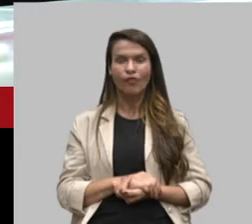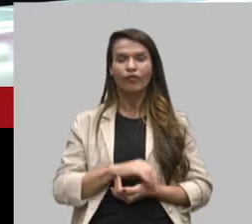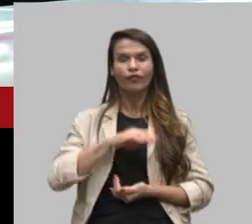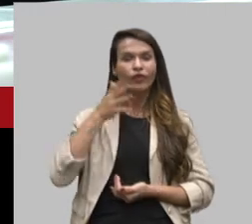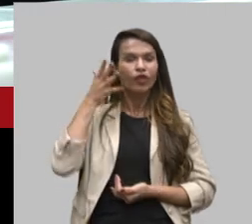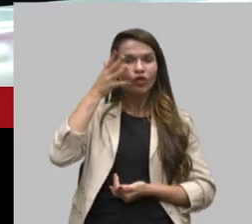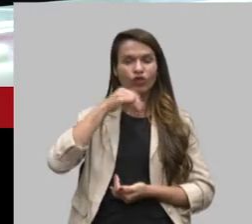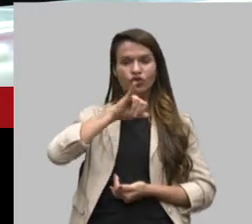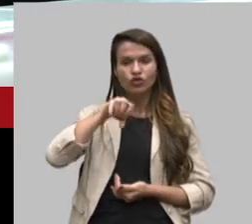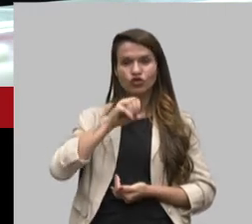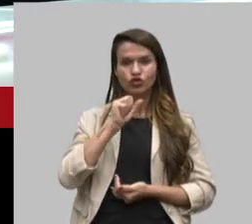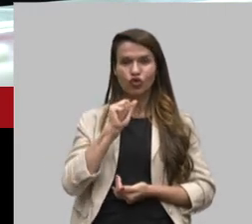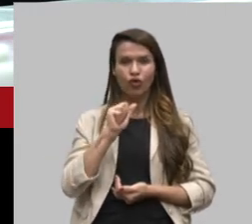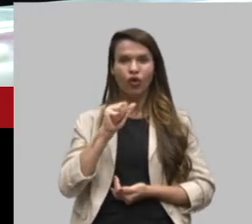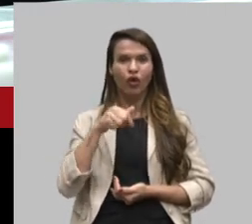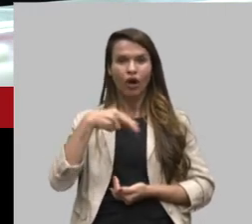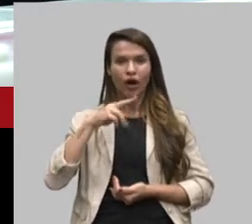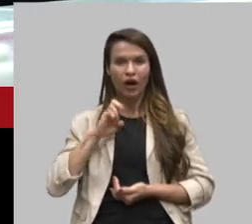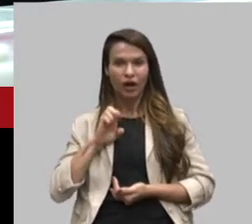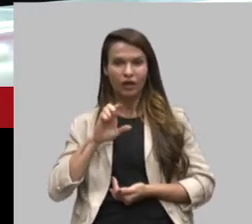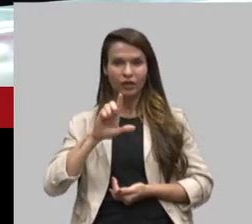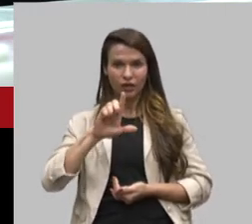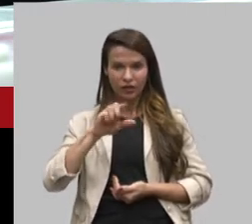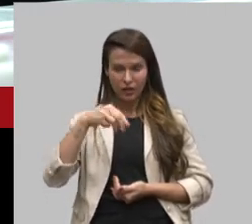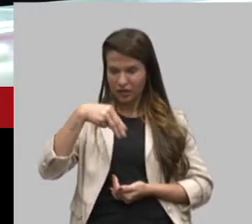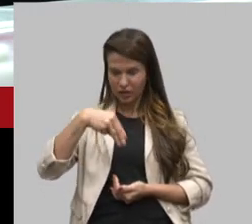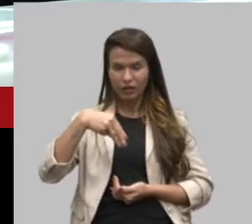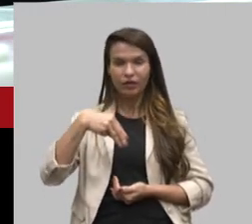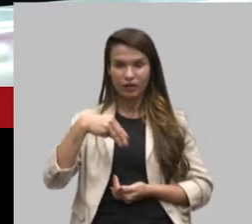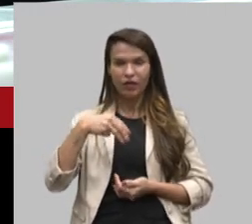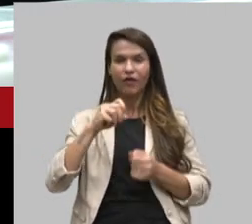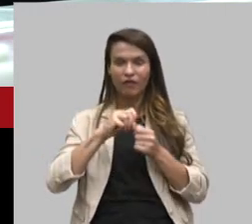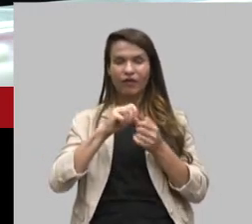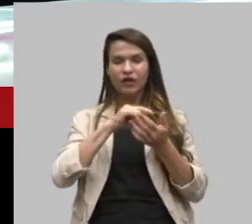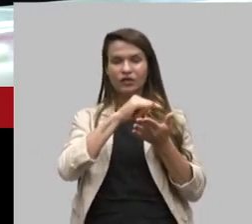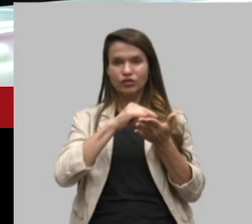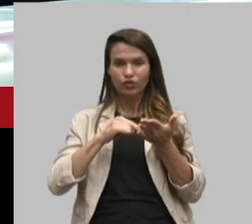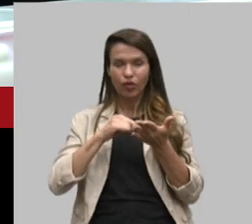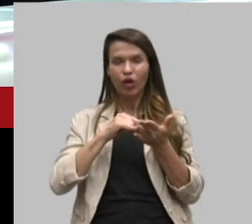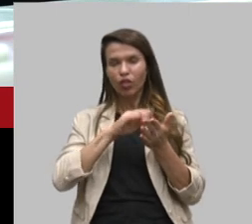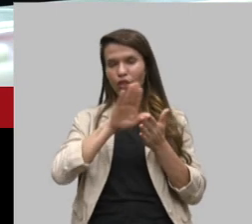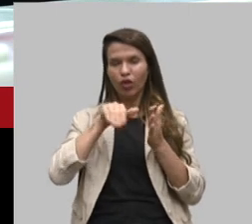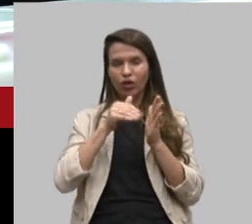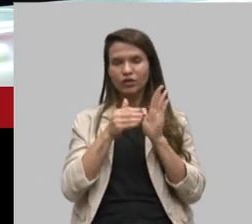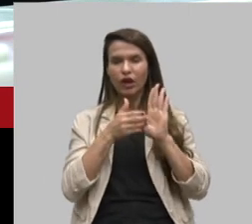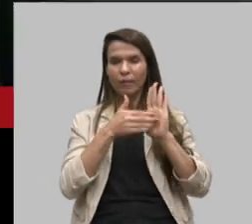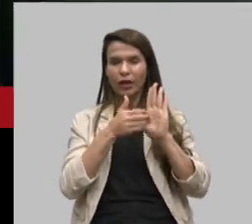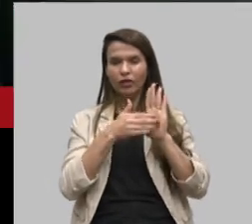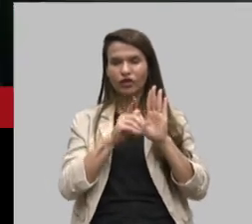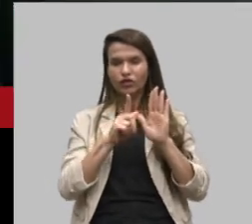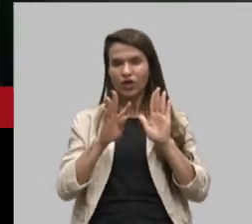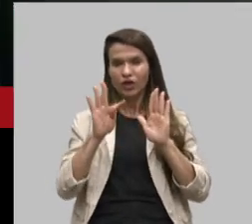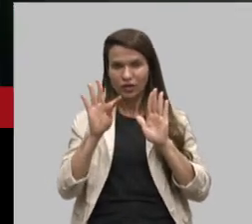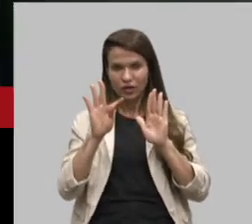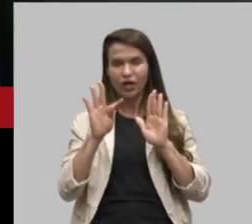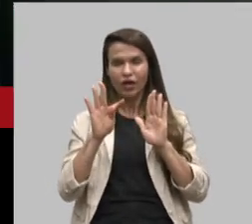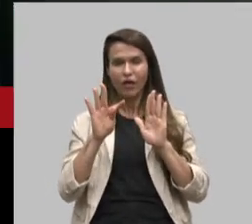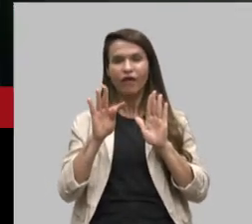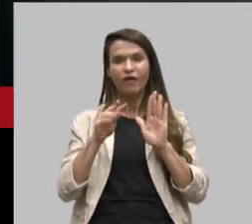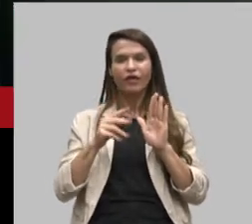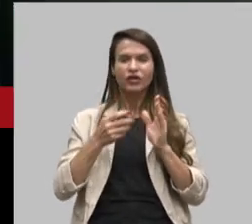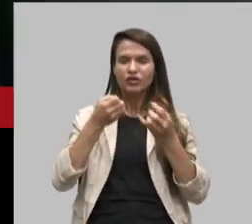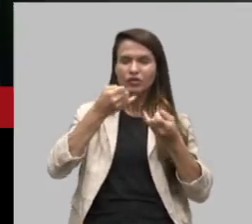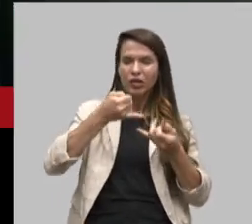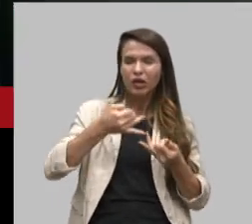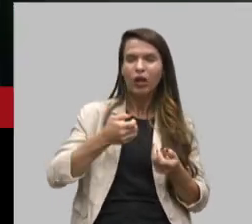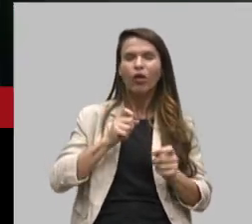ele é o menino que fez né um documento quase com todas as propostas do nosso GT afirmando que que ele queria modificar e